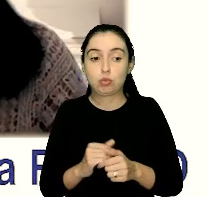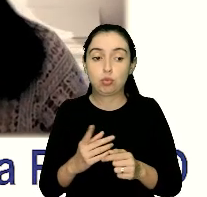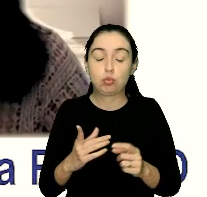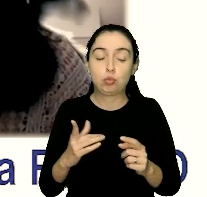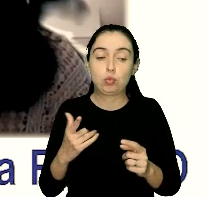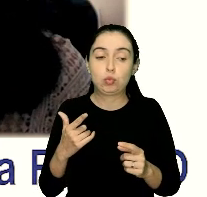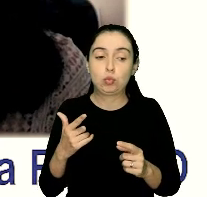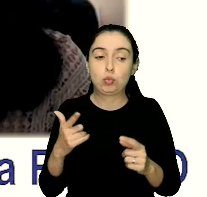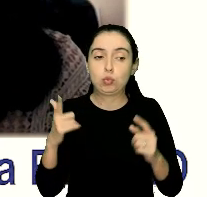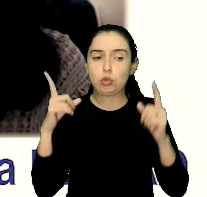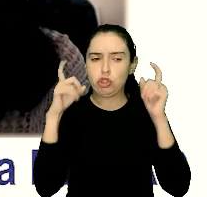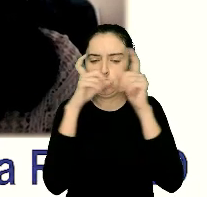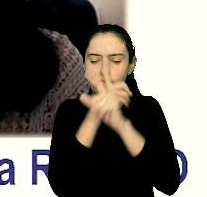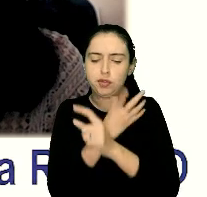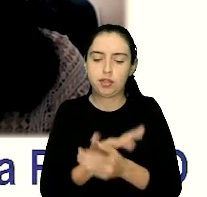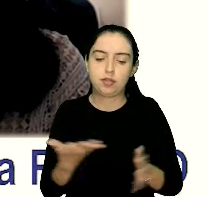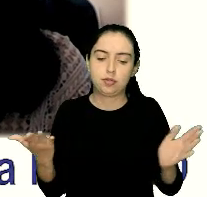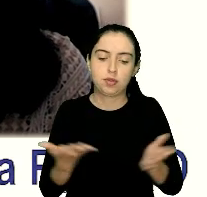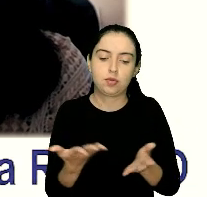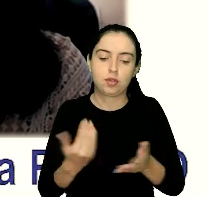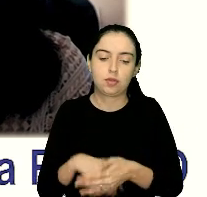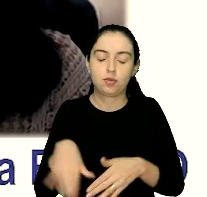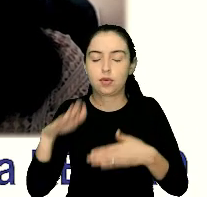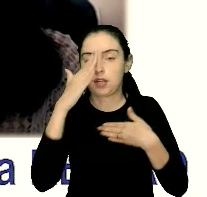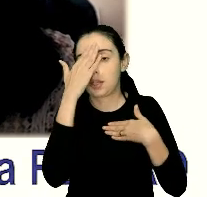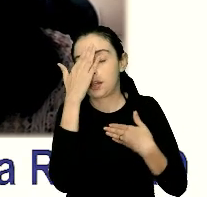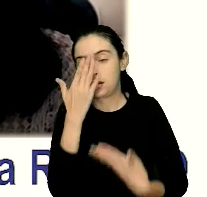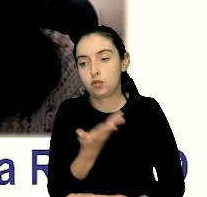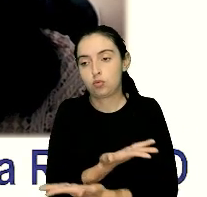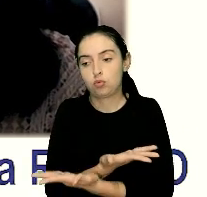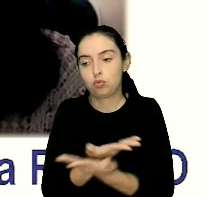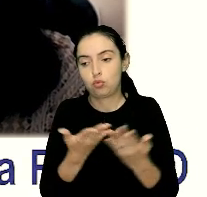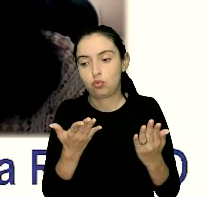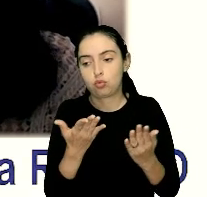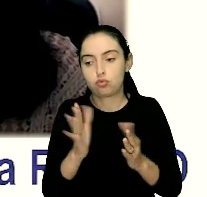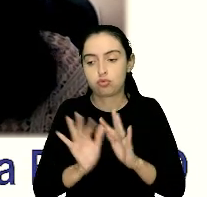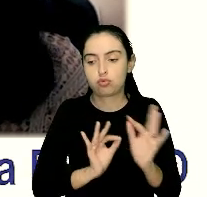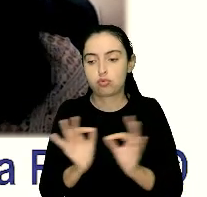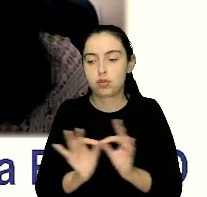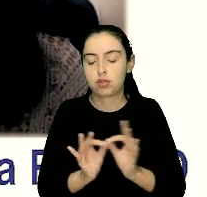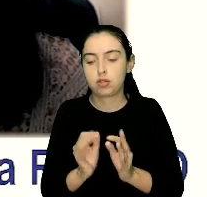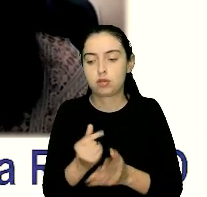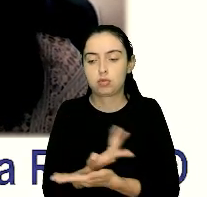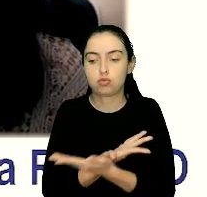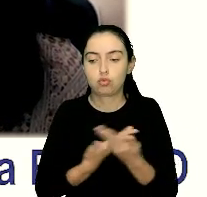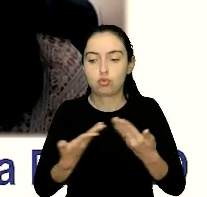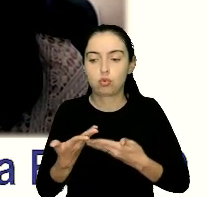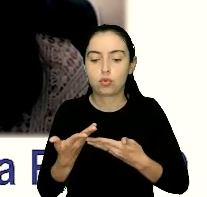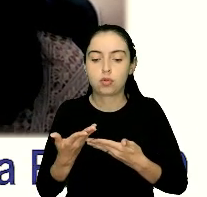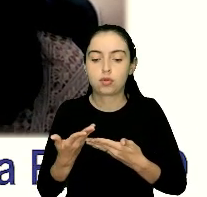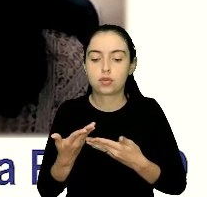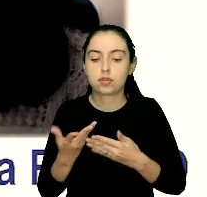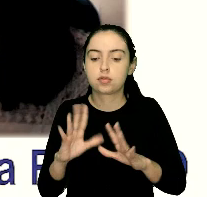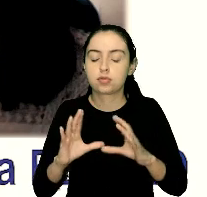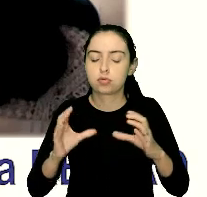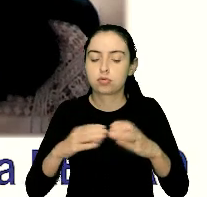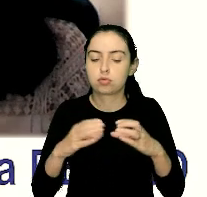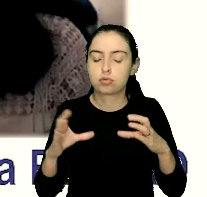de agradecer a todos os organizadores, a todas as instâncias e